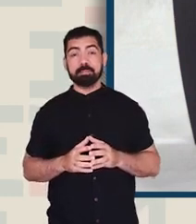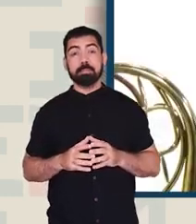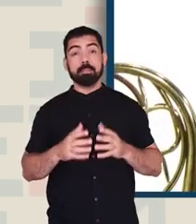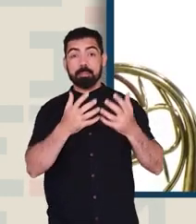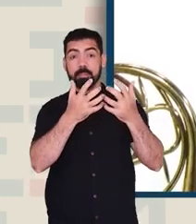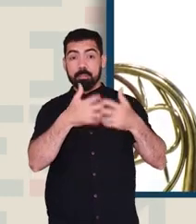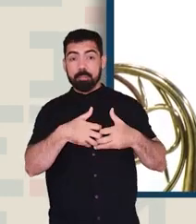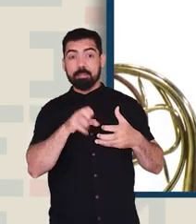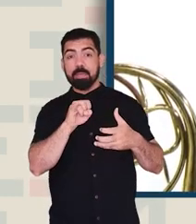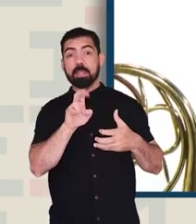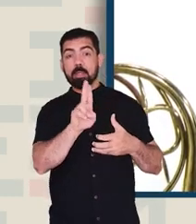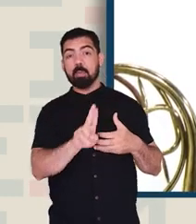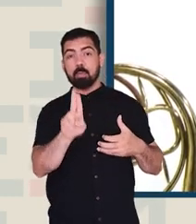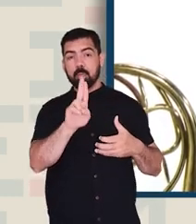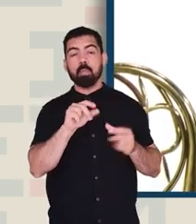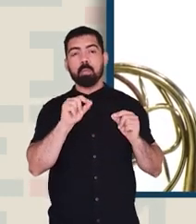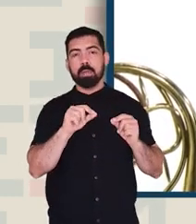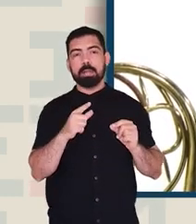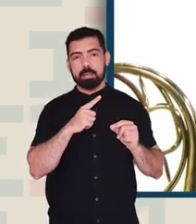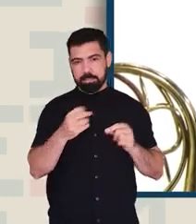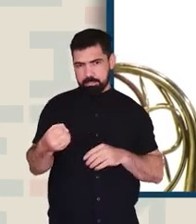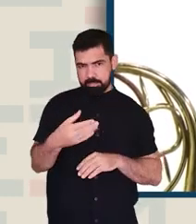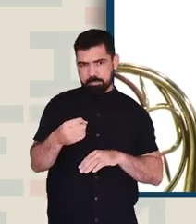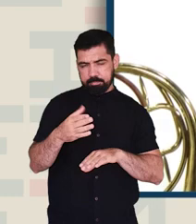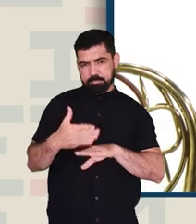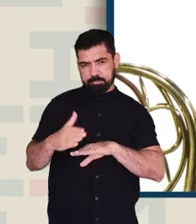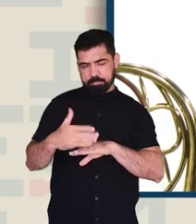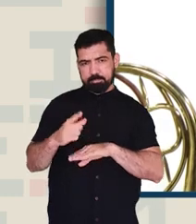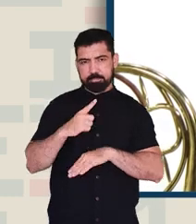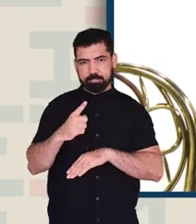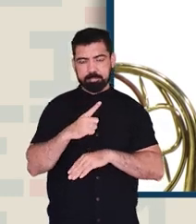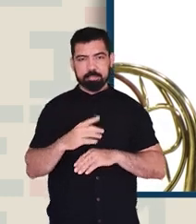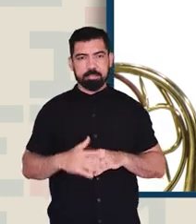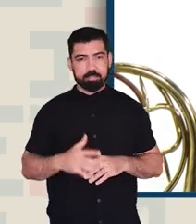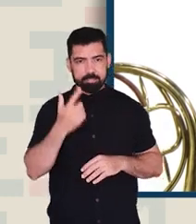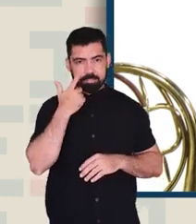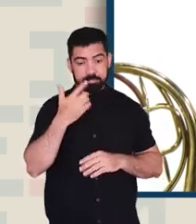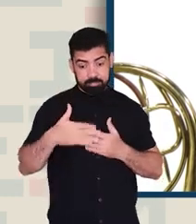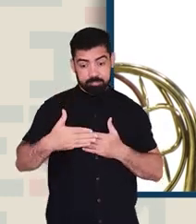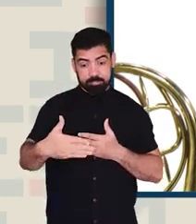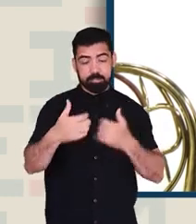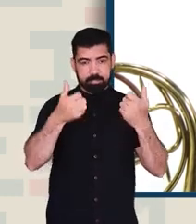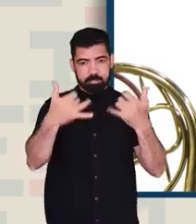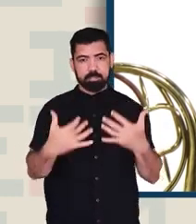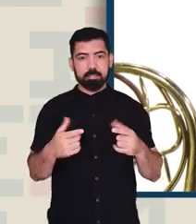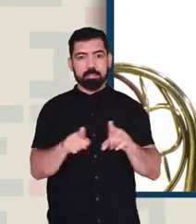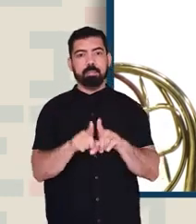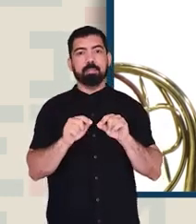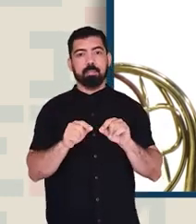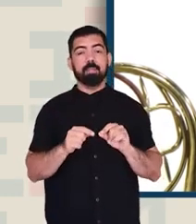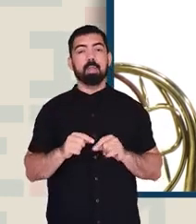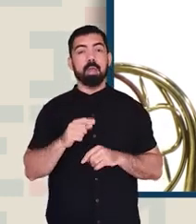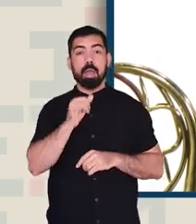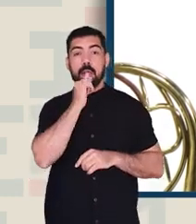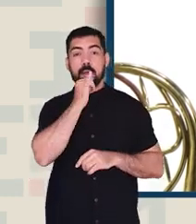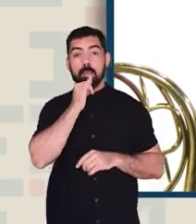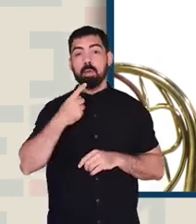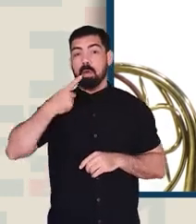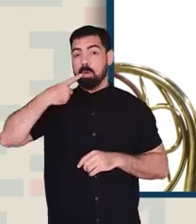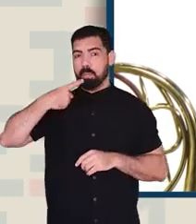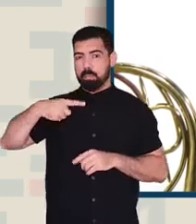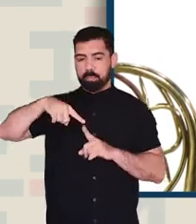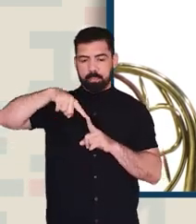dessa série harmônica, de como funciona aqui para os instrumentos modernos. Logo adiante eu vou explicar um pouco mais do caminho que o ar vai